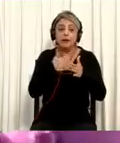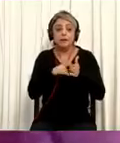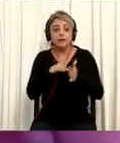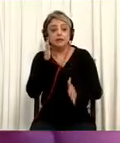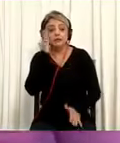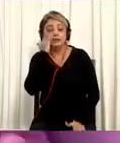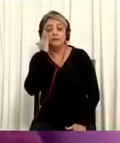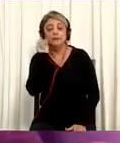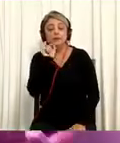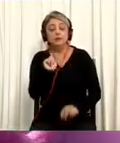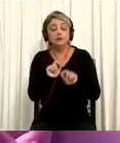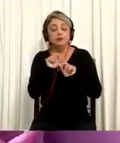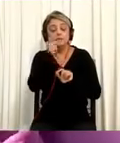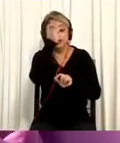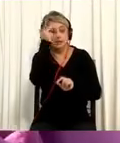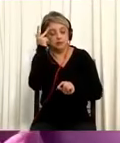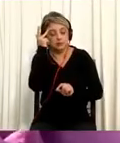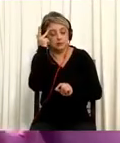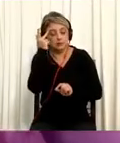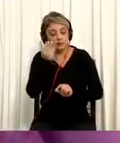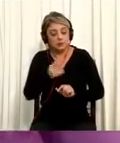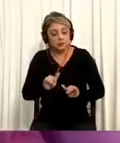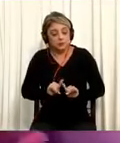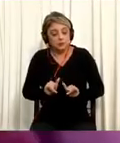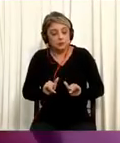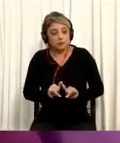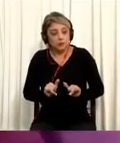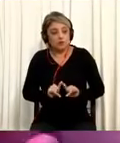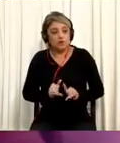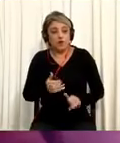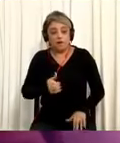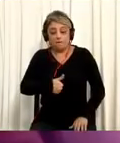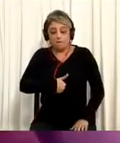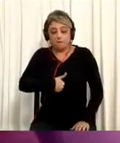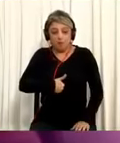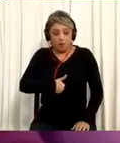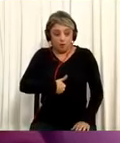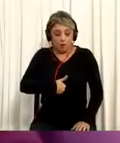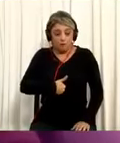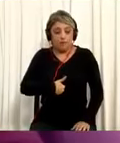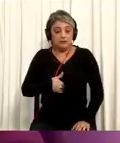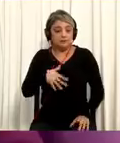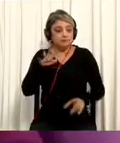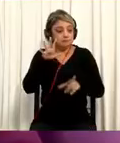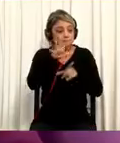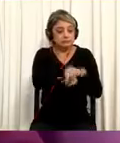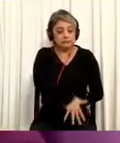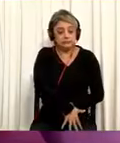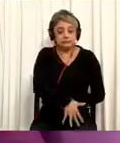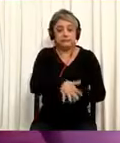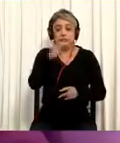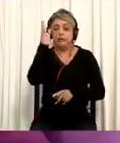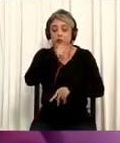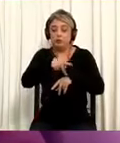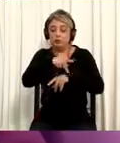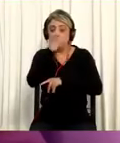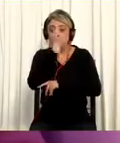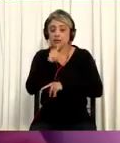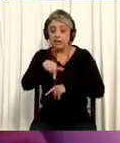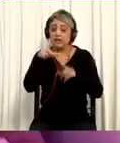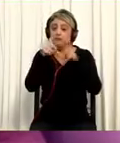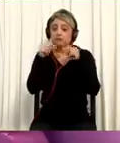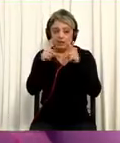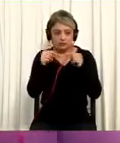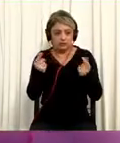que o que as pessoas estão passando, que a fome que está assolando o povo brasileiro aqui em Brasília,